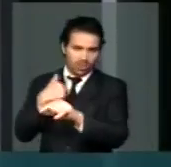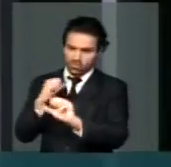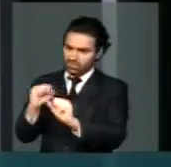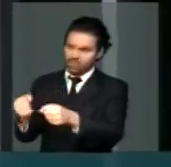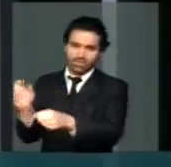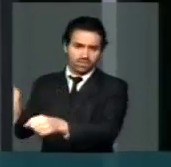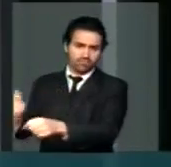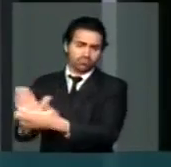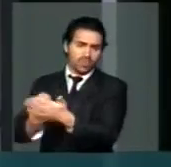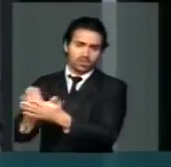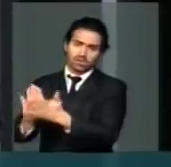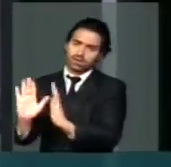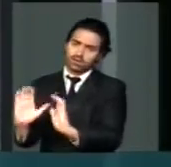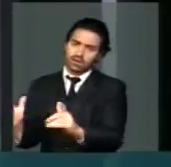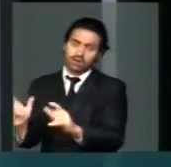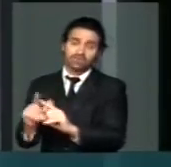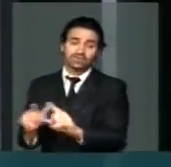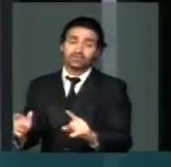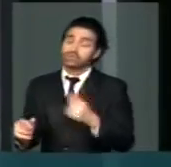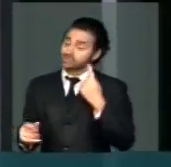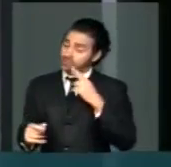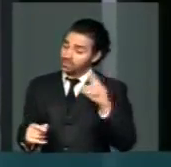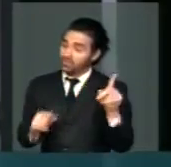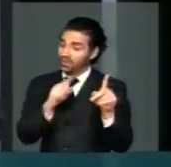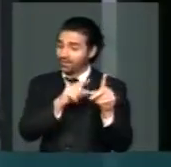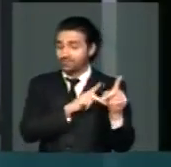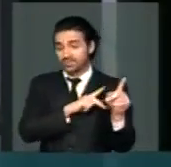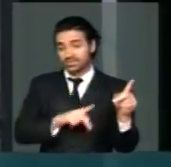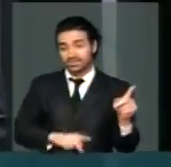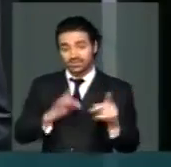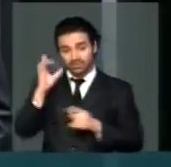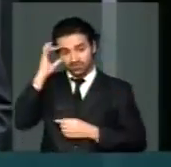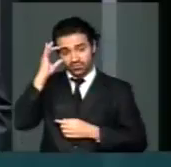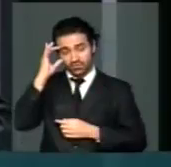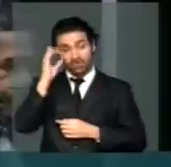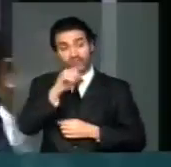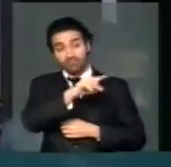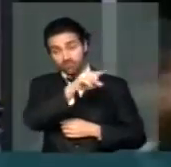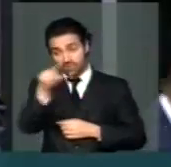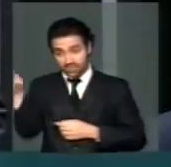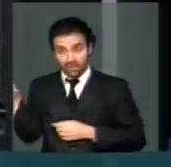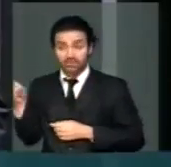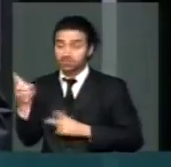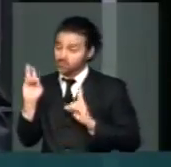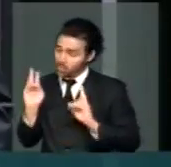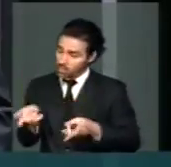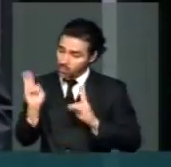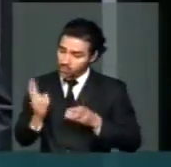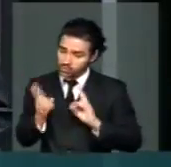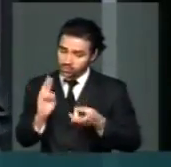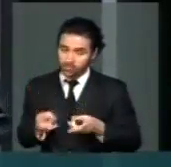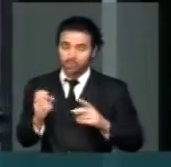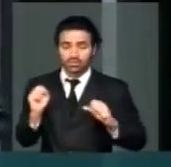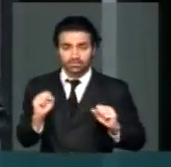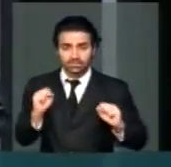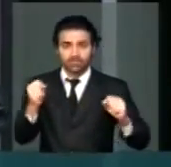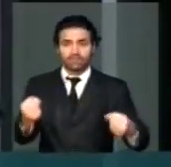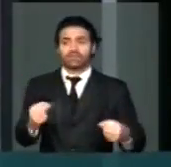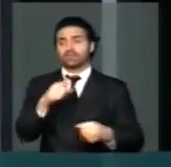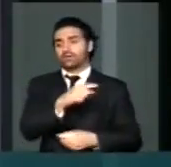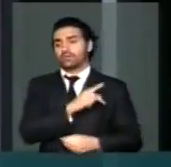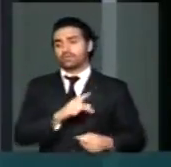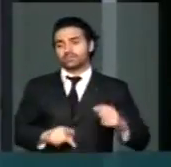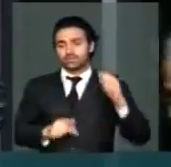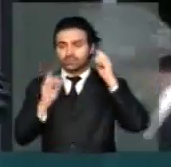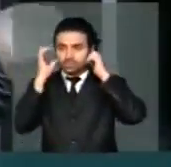defesa. Diferente da presidenta da República, em que vocês continuam insistindo em defender, onde